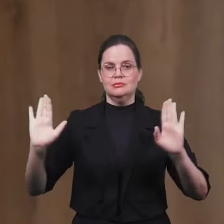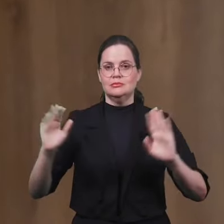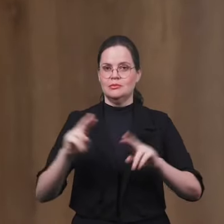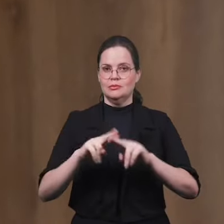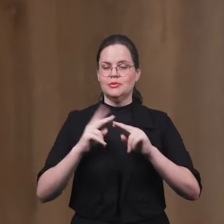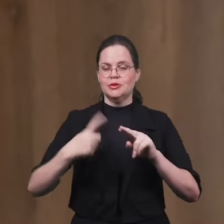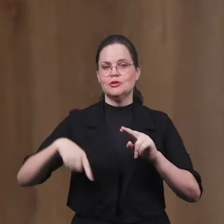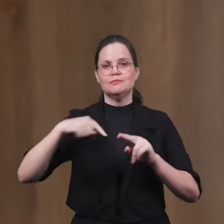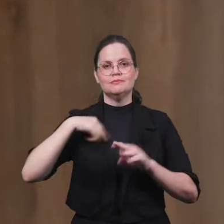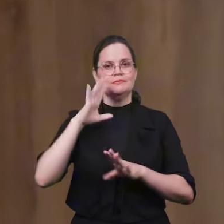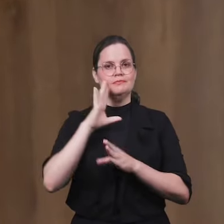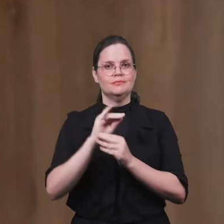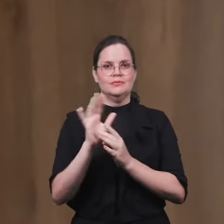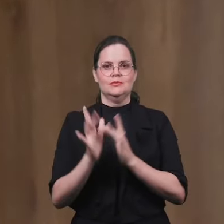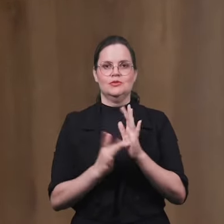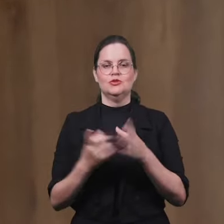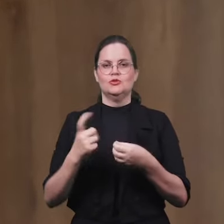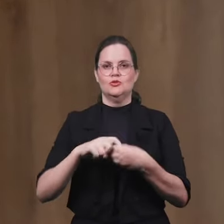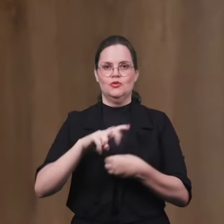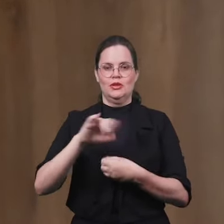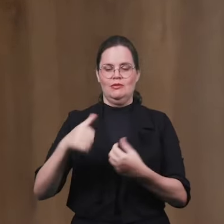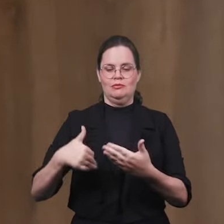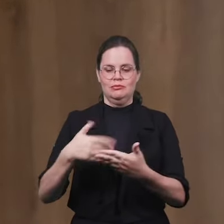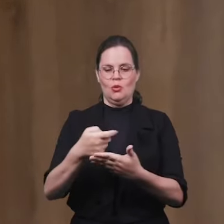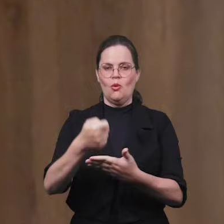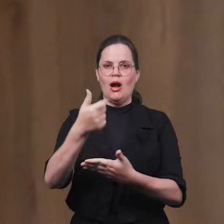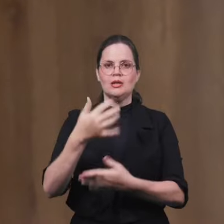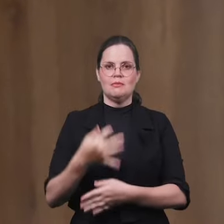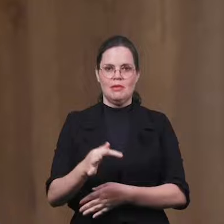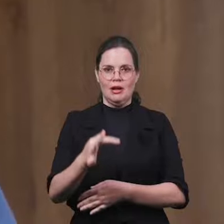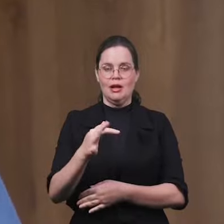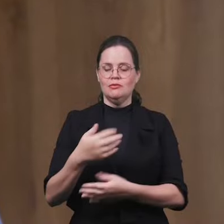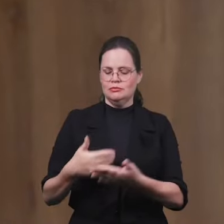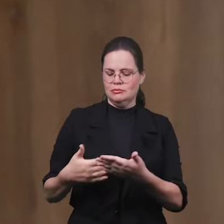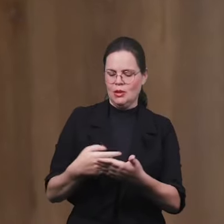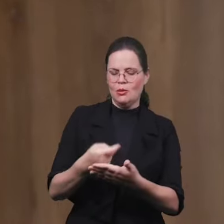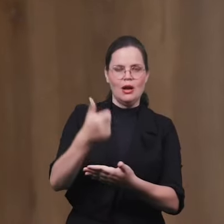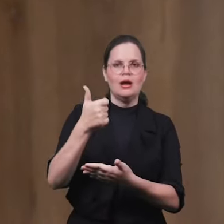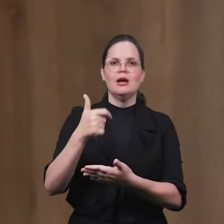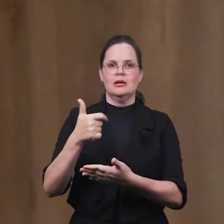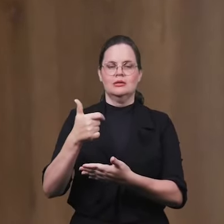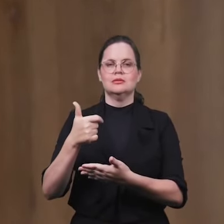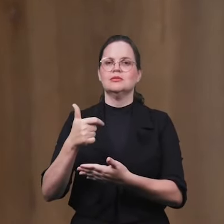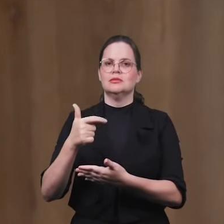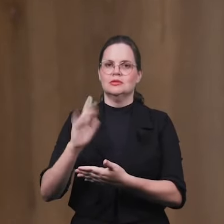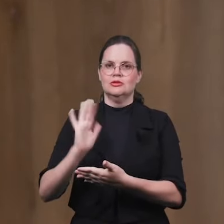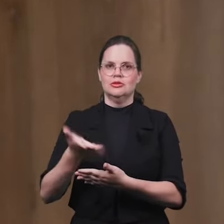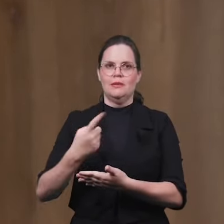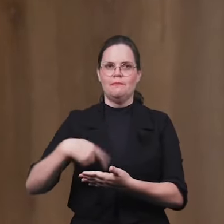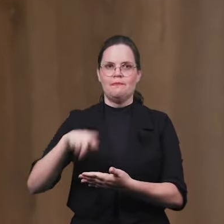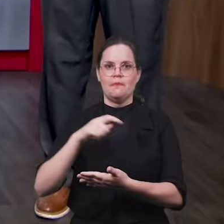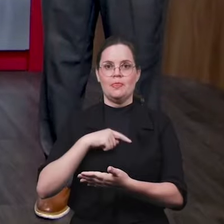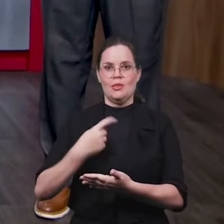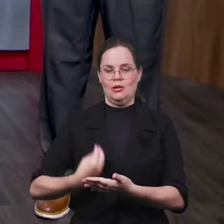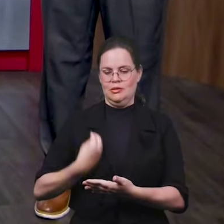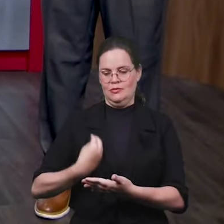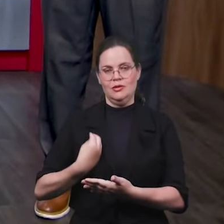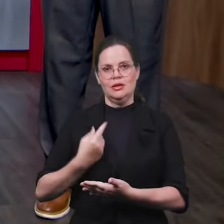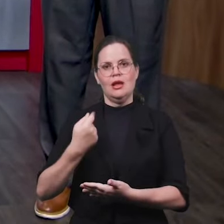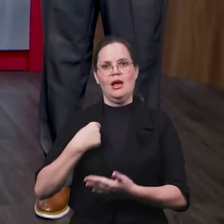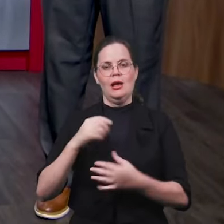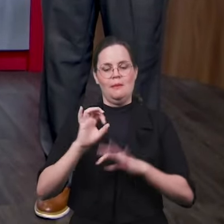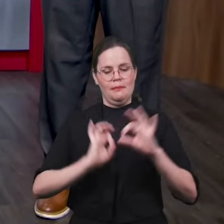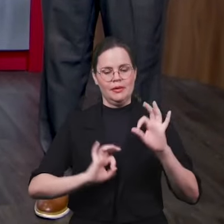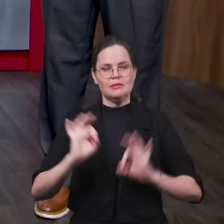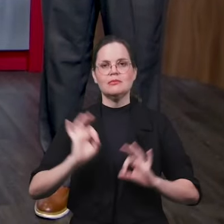arrebatamento. Por isso que sabemos que Cristo vem em breve e está próximo às portas. É o nosso dever, é a